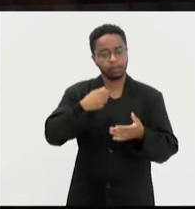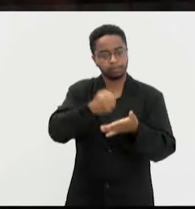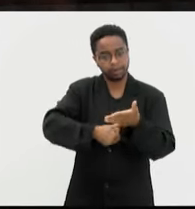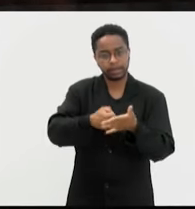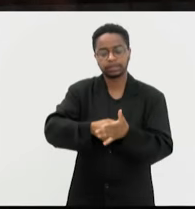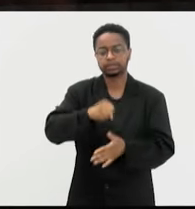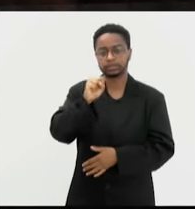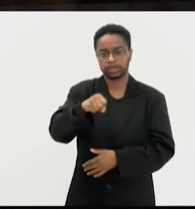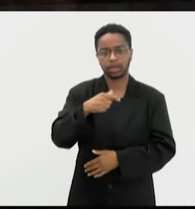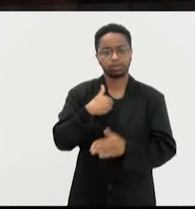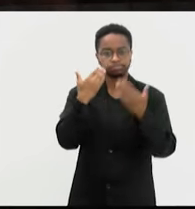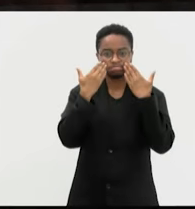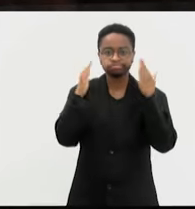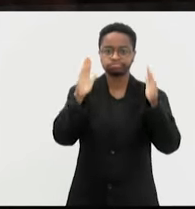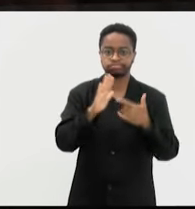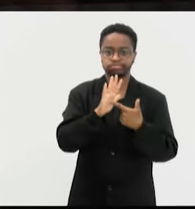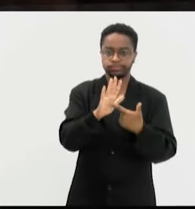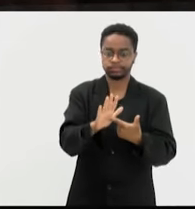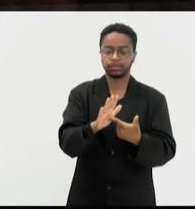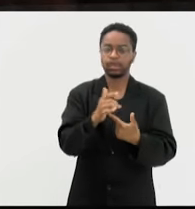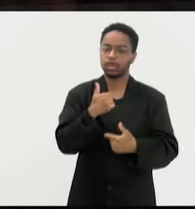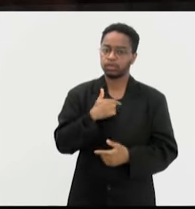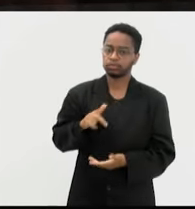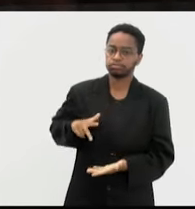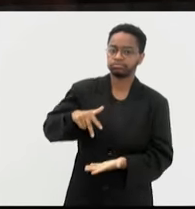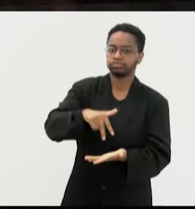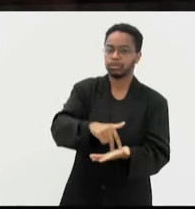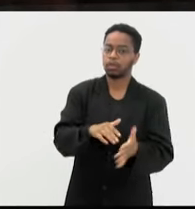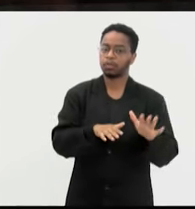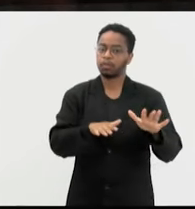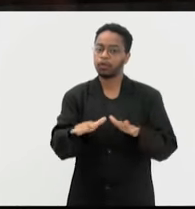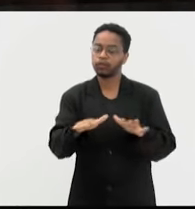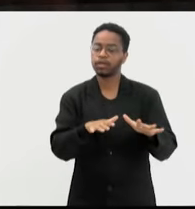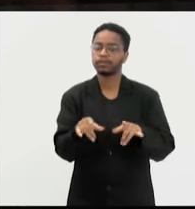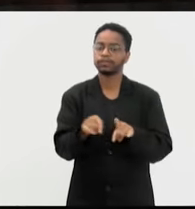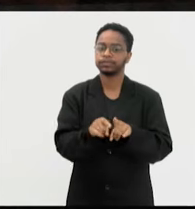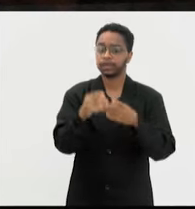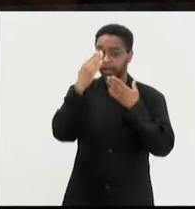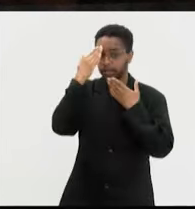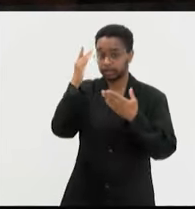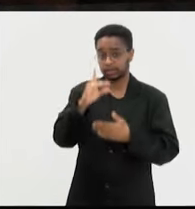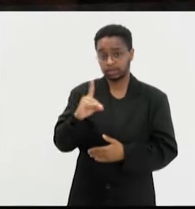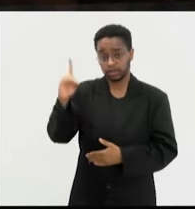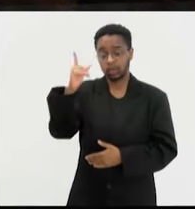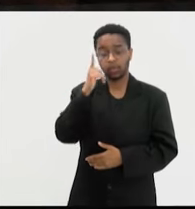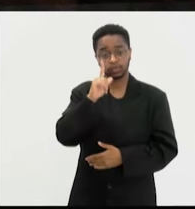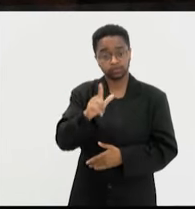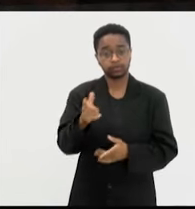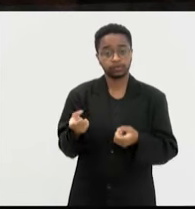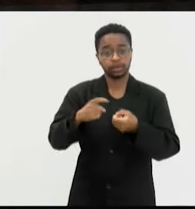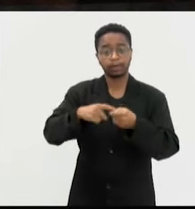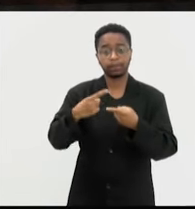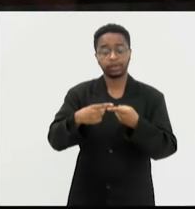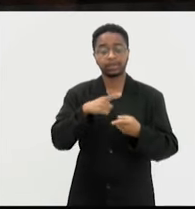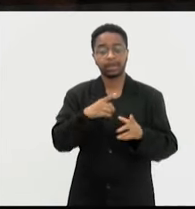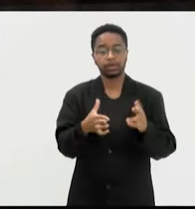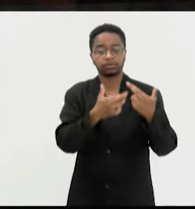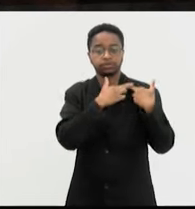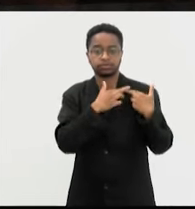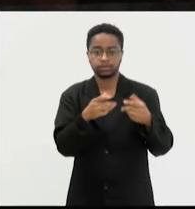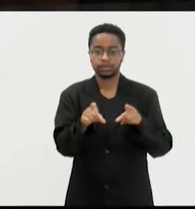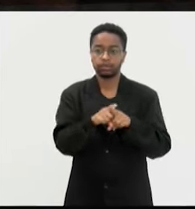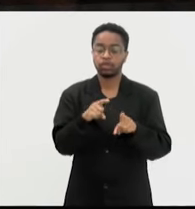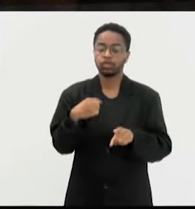fui lá e botei a cara fui lá fui no movimento e graças a Deus voltaram sabe por quê Porque eu tenho responsabilidade os